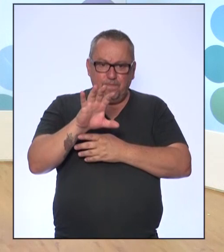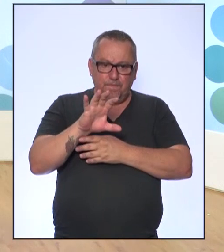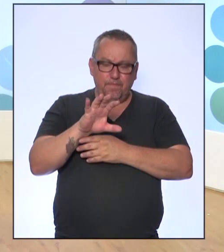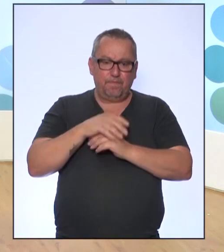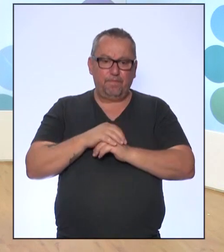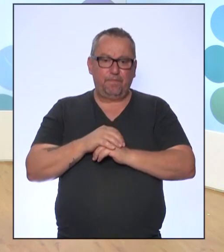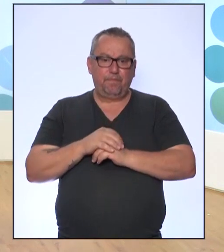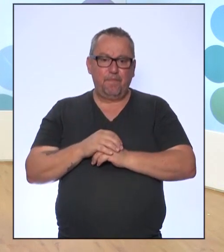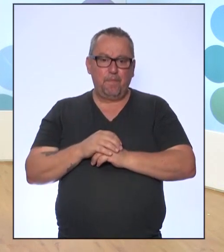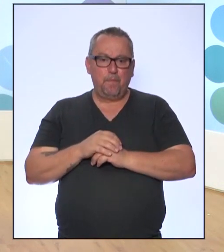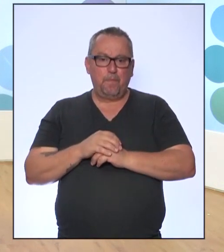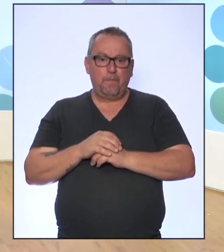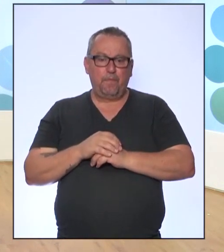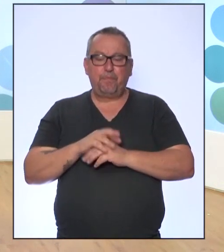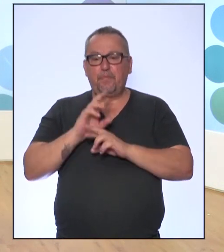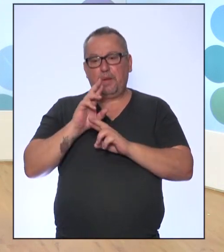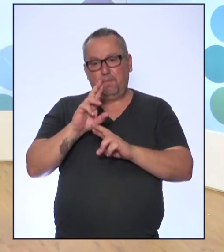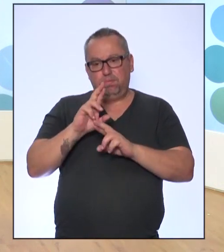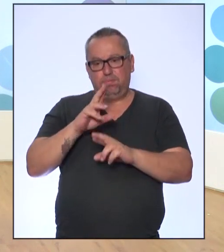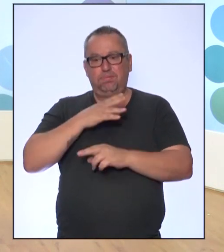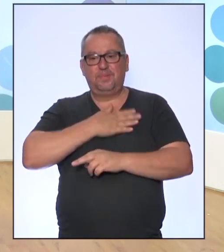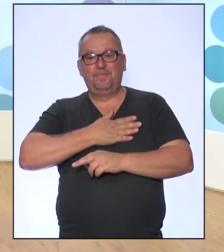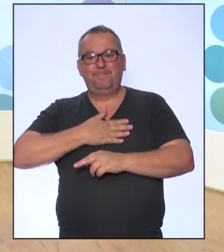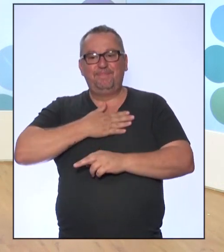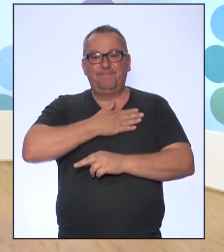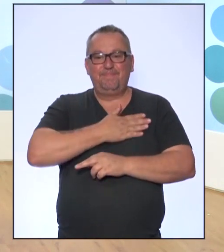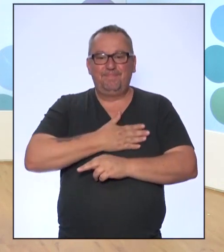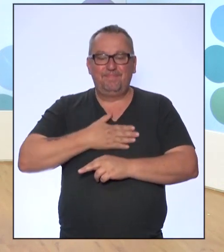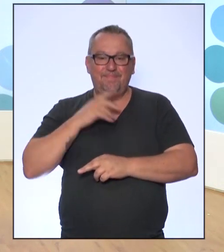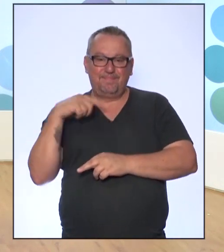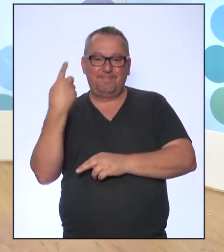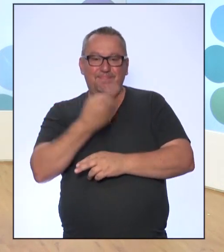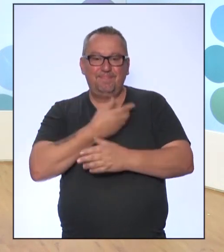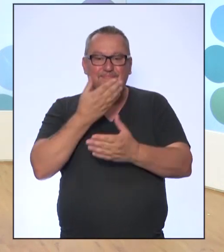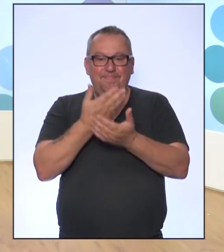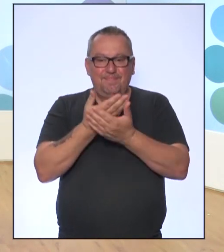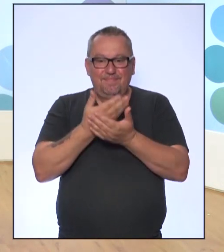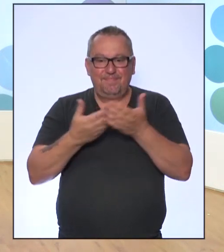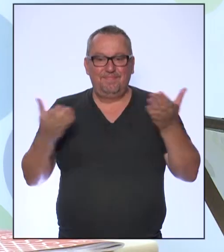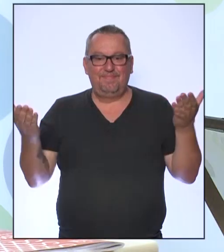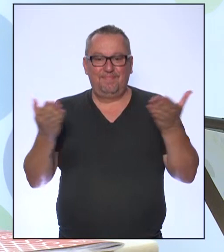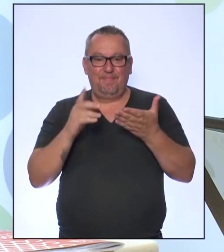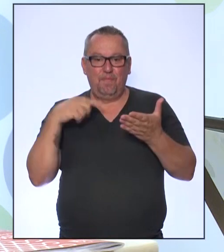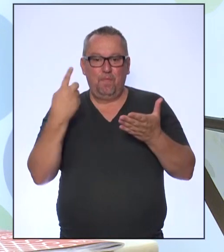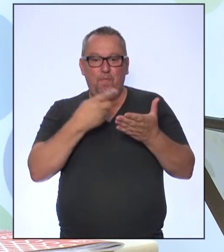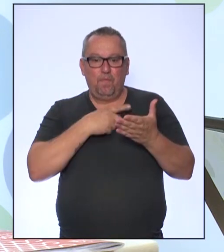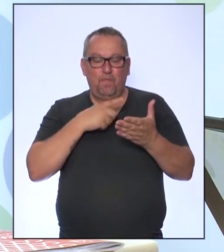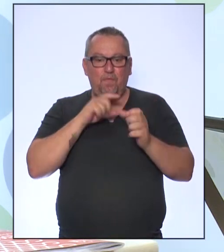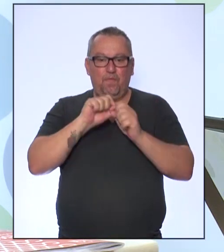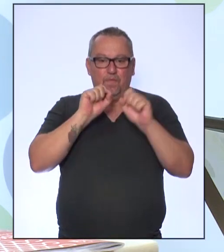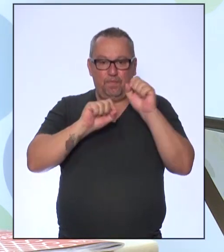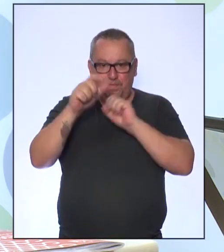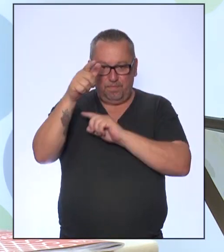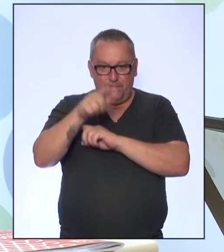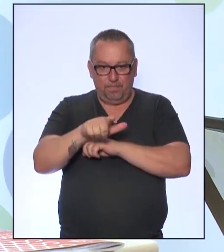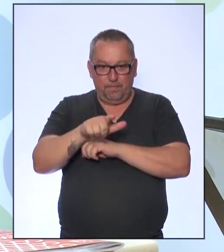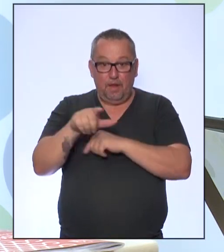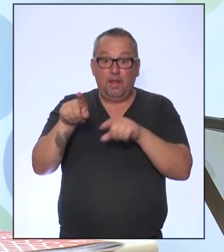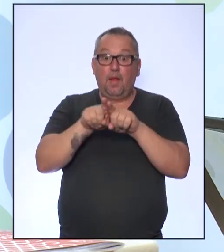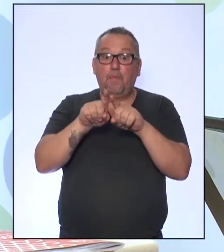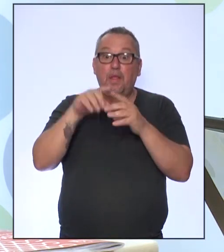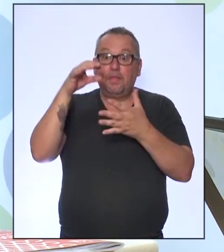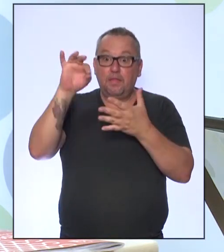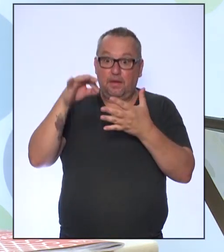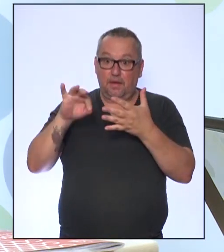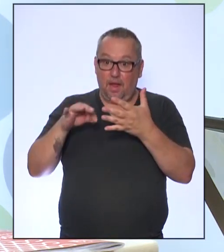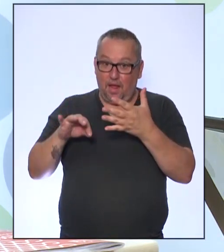gente. Espero que vocês tenham gostado da nossa aula de hoje. Nós temos a retomada. Ah, detalhe, não